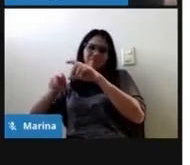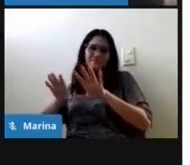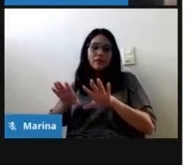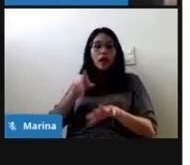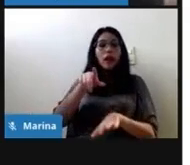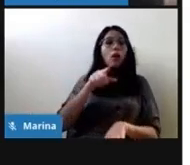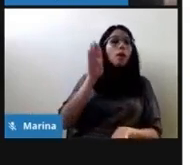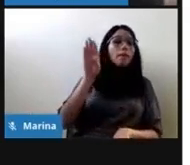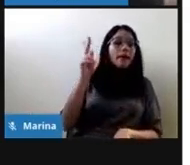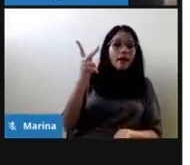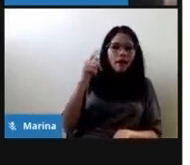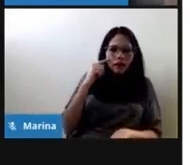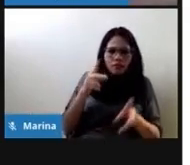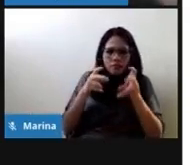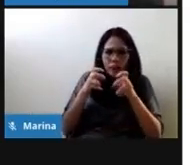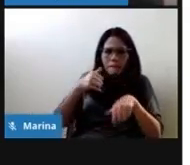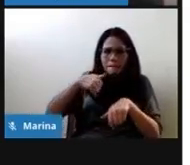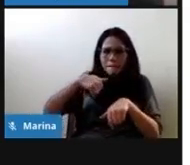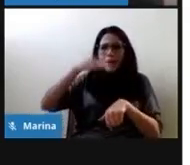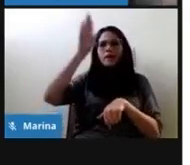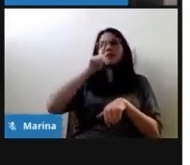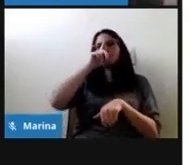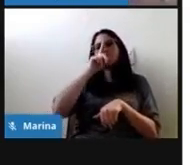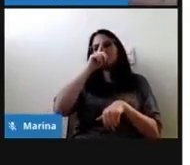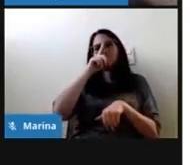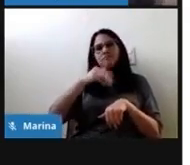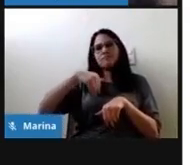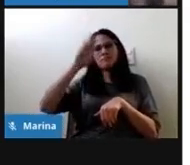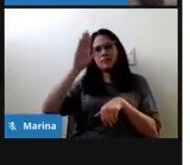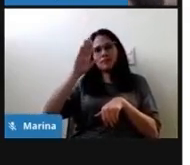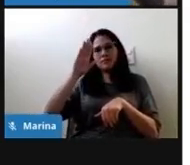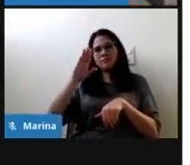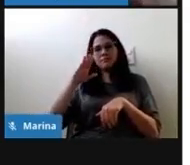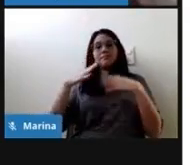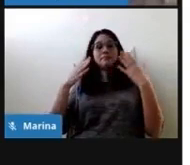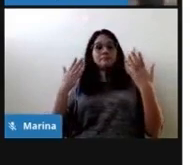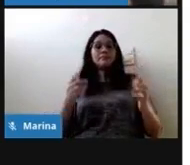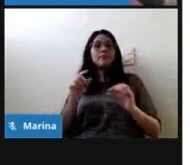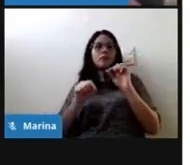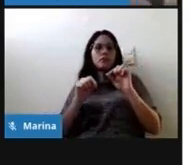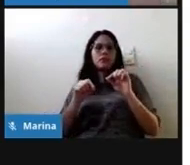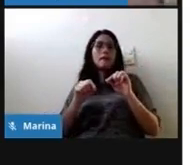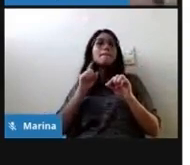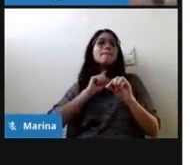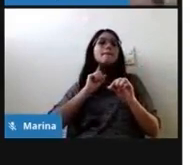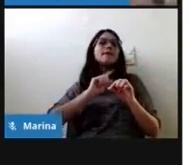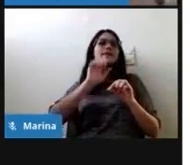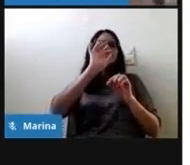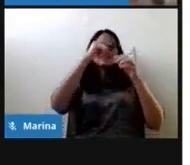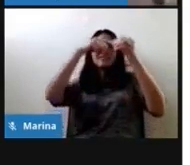vulnerabilidade demográfica a maior vulnerabilidade. Então, 97% dos municípios